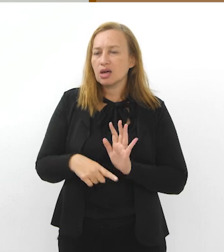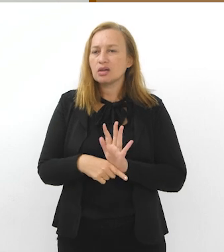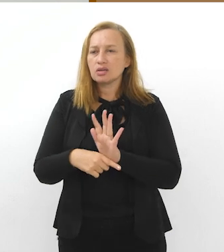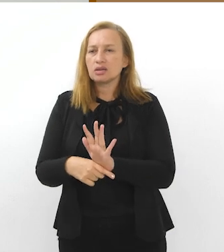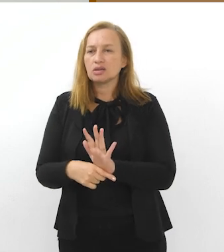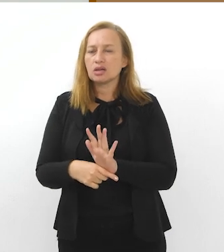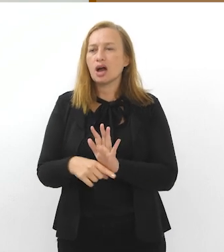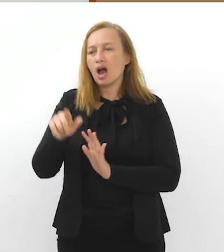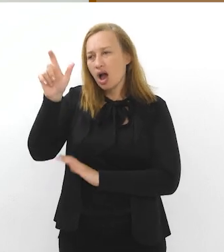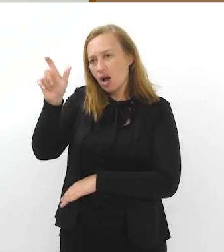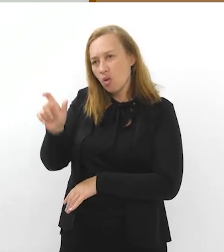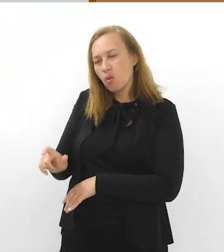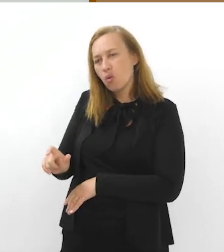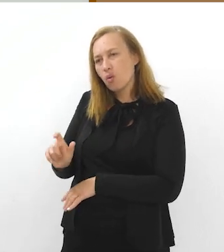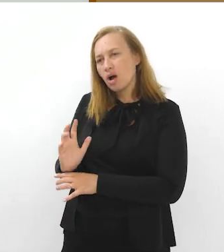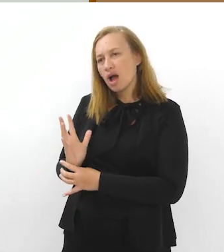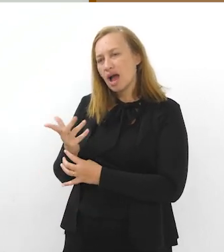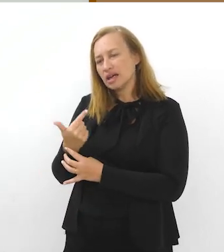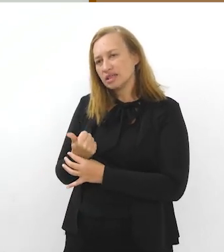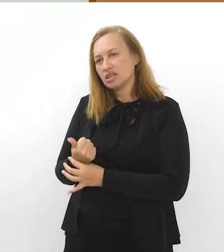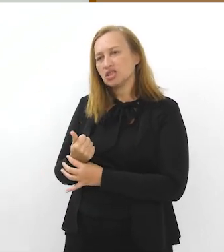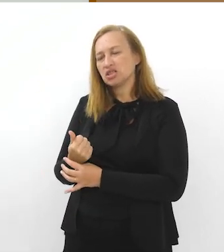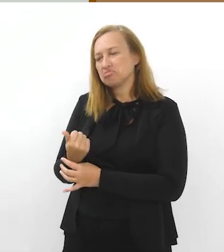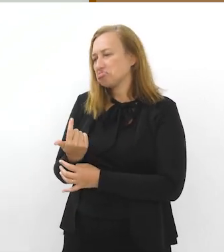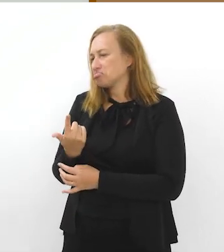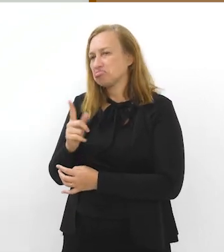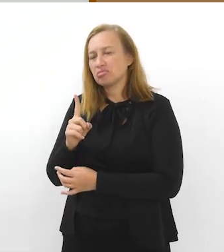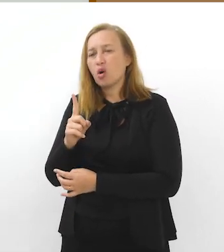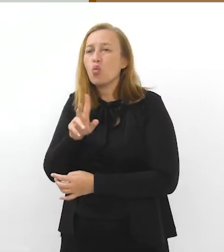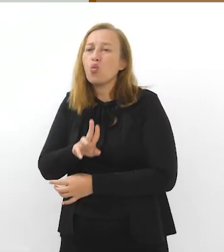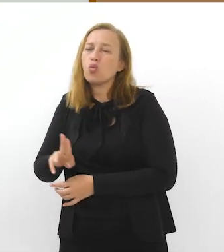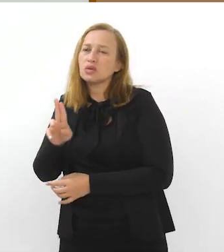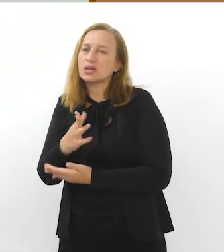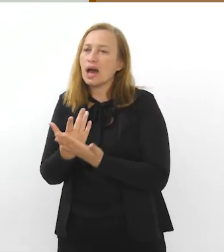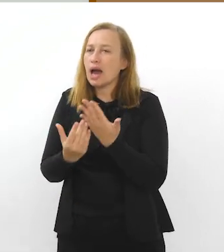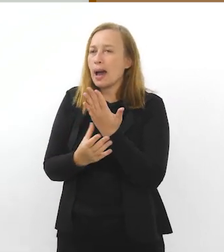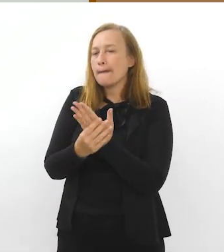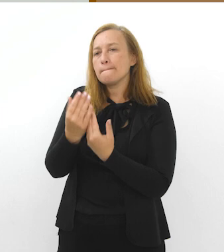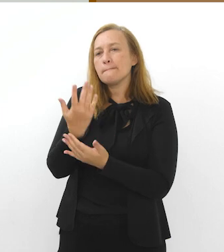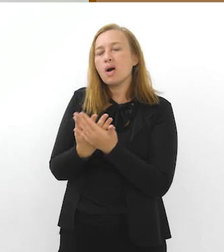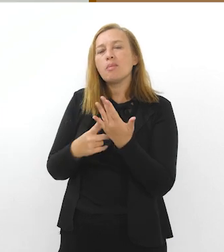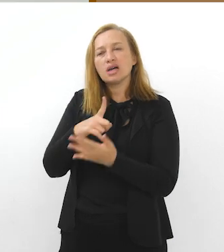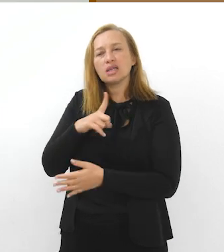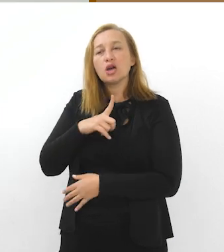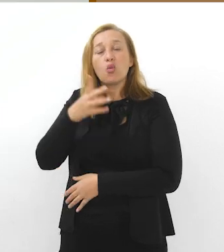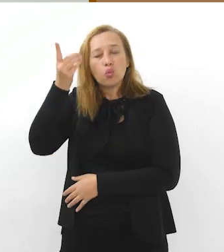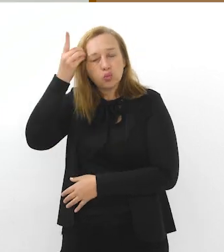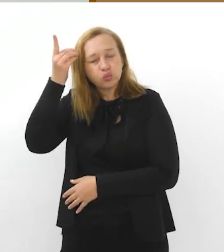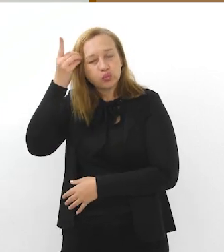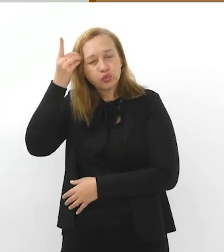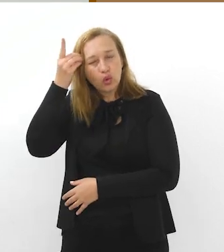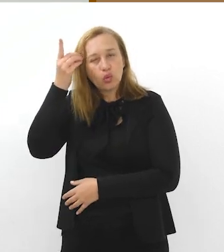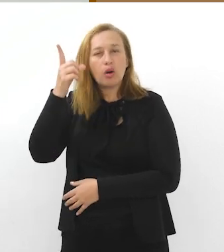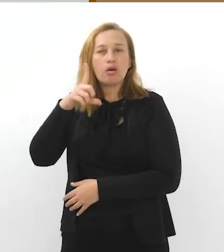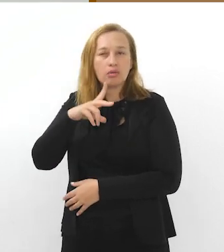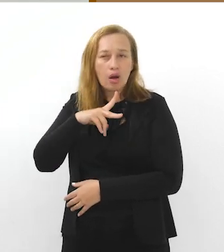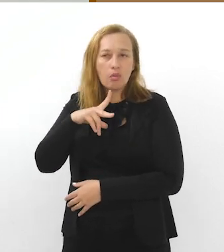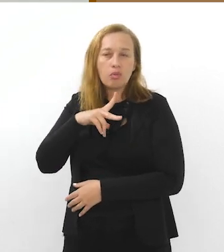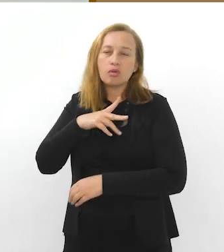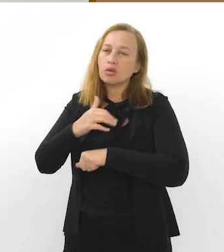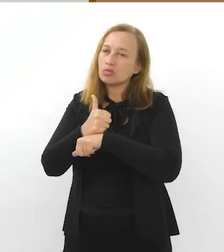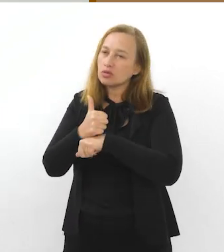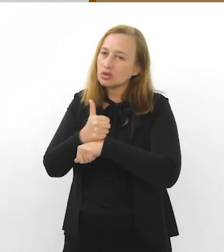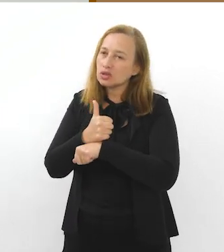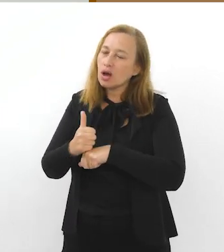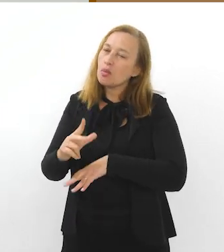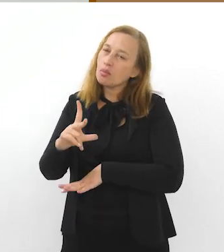não usa as mãos, mas possui o dom, né, de ter uma vida profissional e pessoal